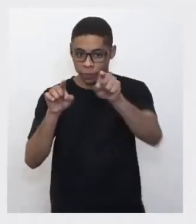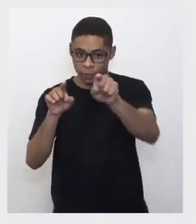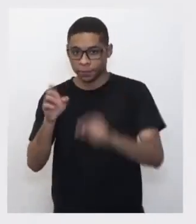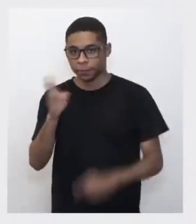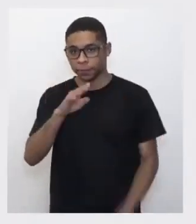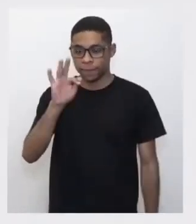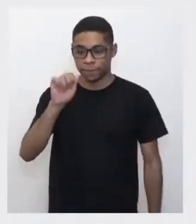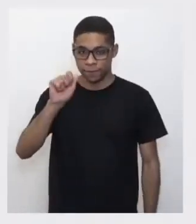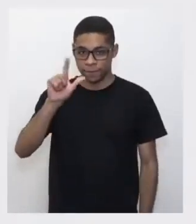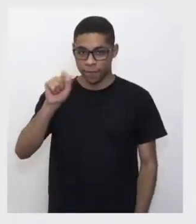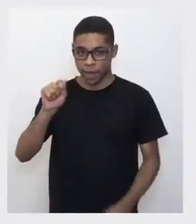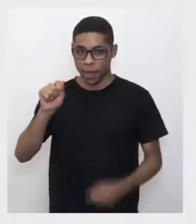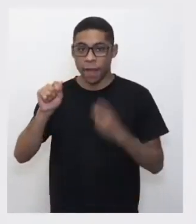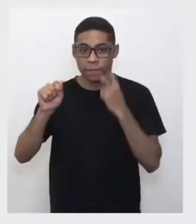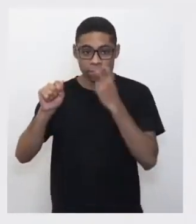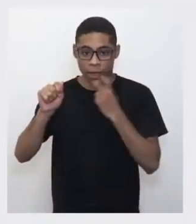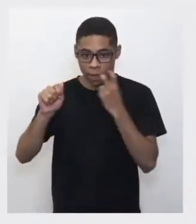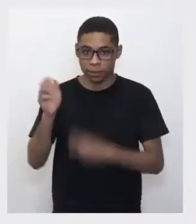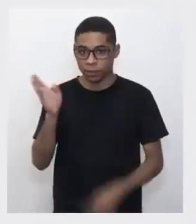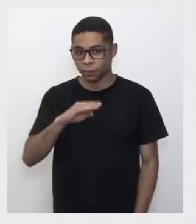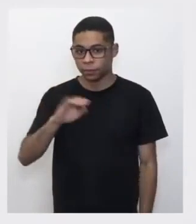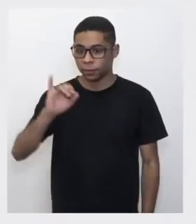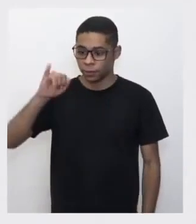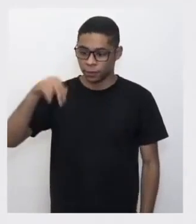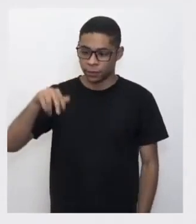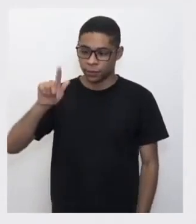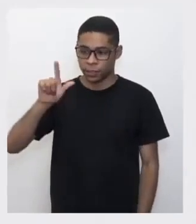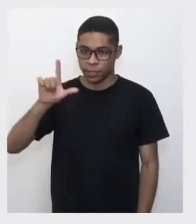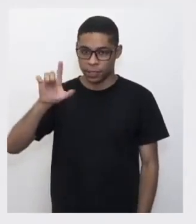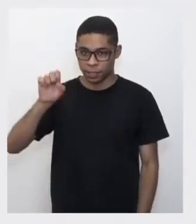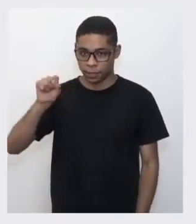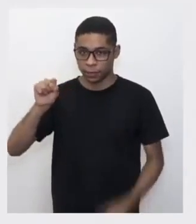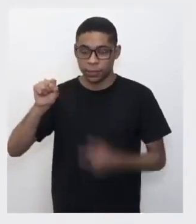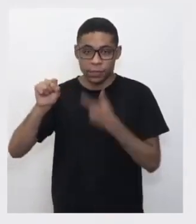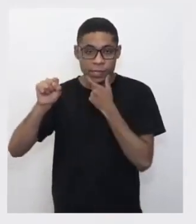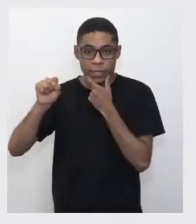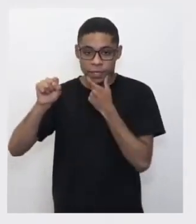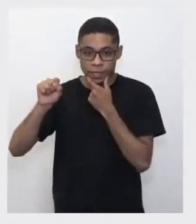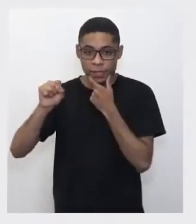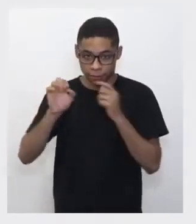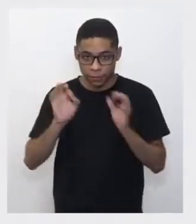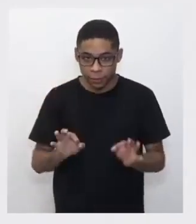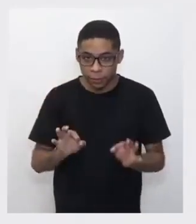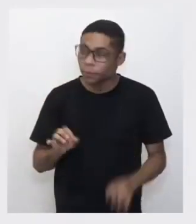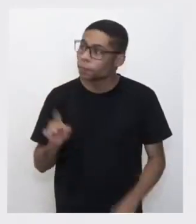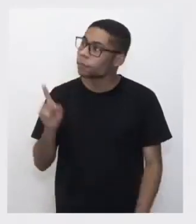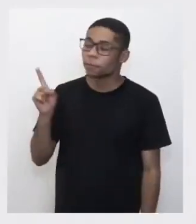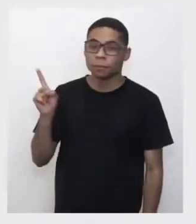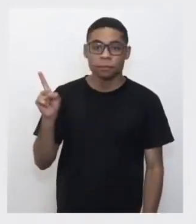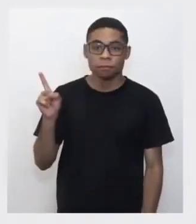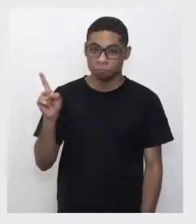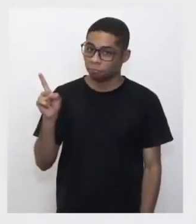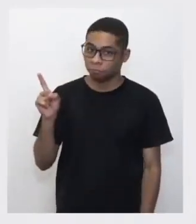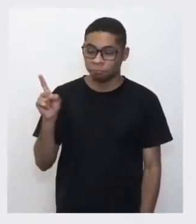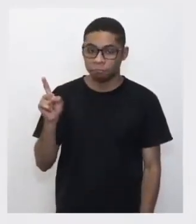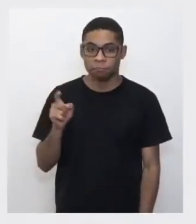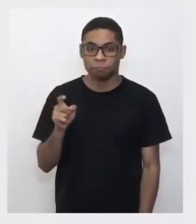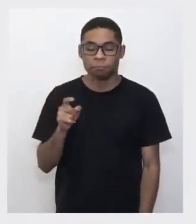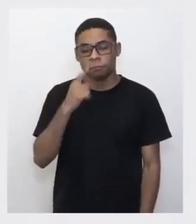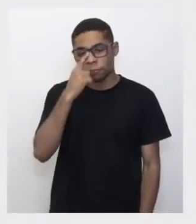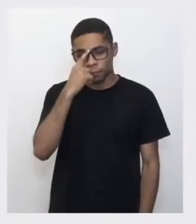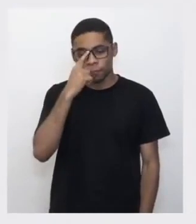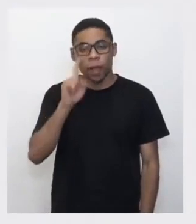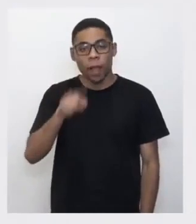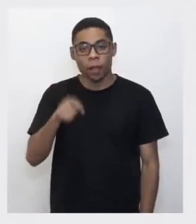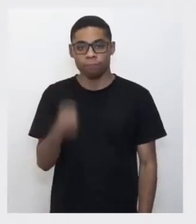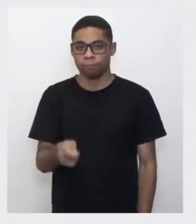Está na afirmativa, né, João? Beleza, uma sentença aqui que está na afirmativa. Ponto final ali, tranquilo. Em